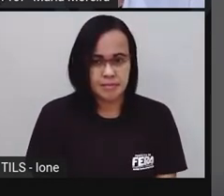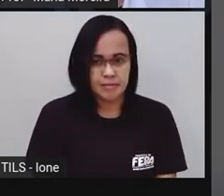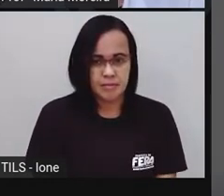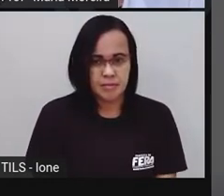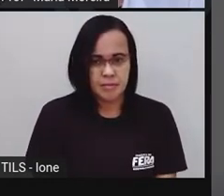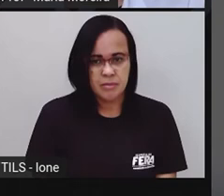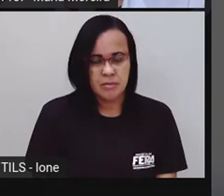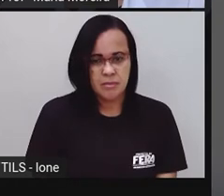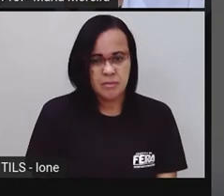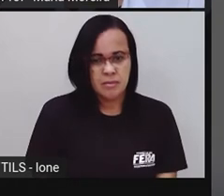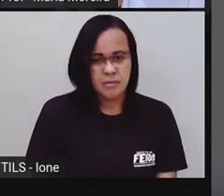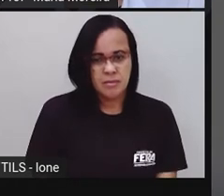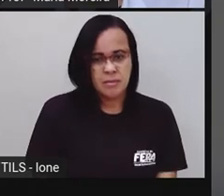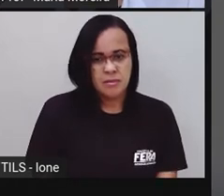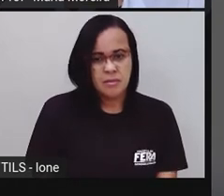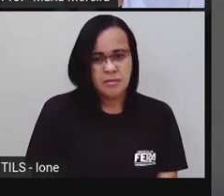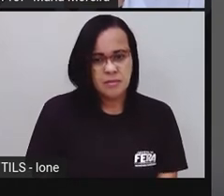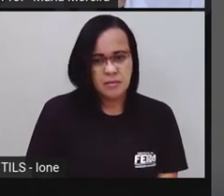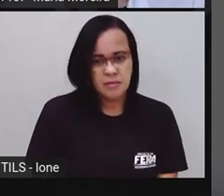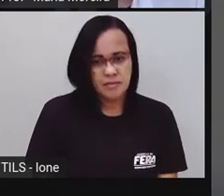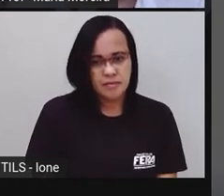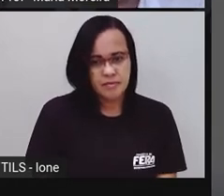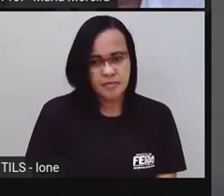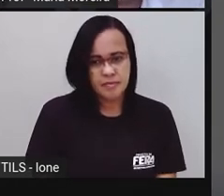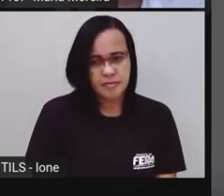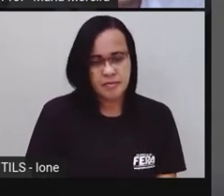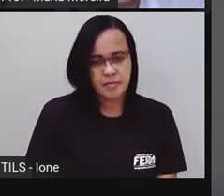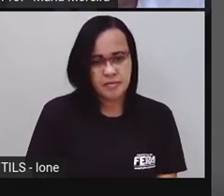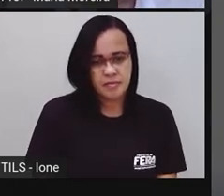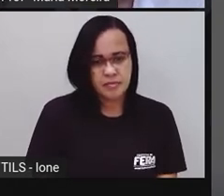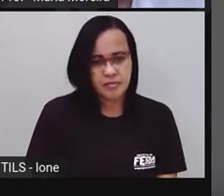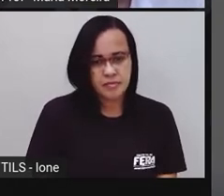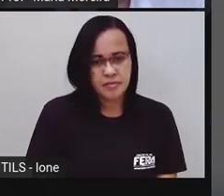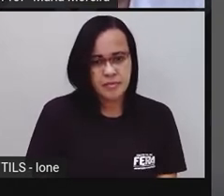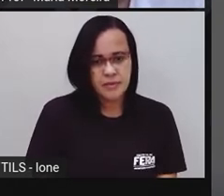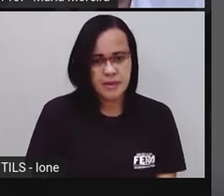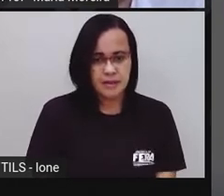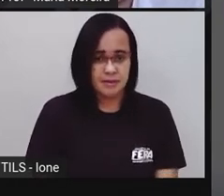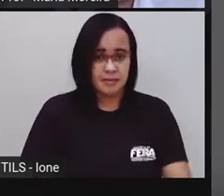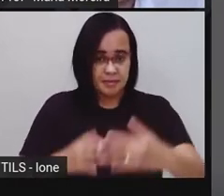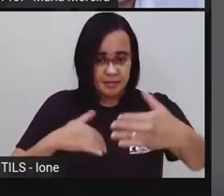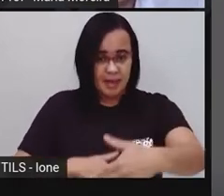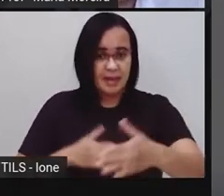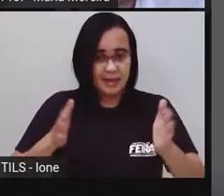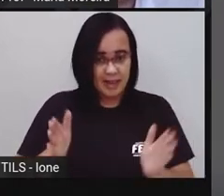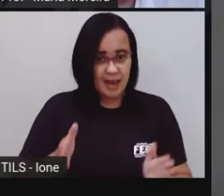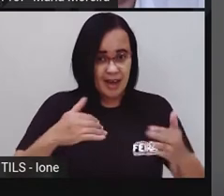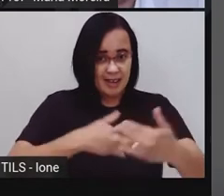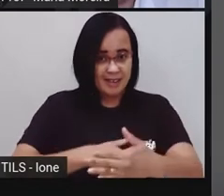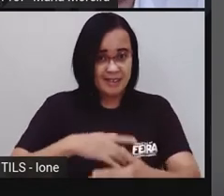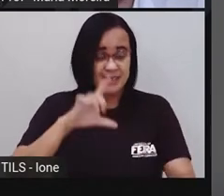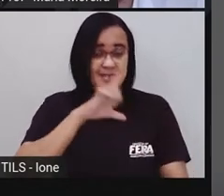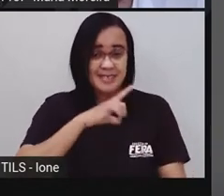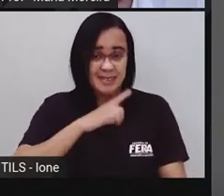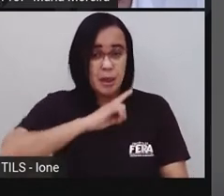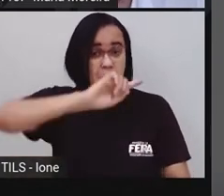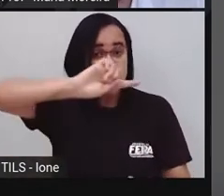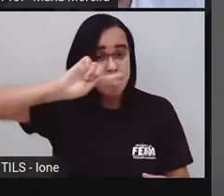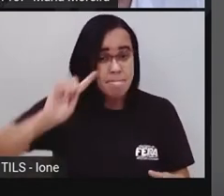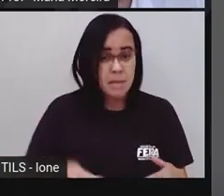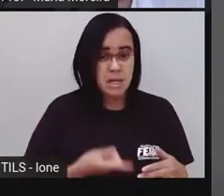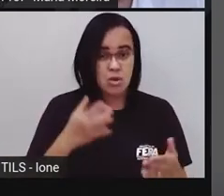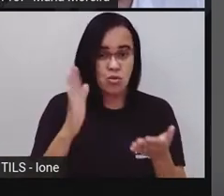e a professora coaching errada porque ela fez com 100 mas a caixa não tinha sem a caixa tinha mil caderno